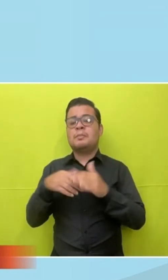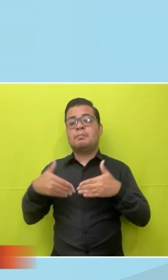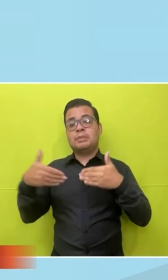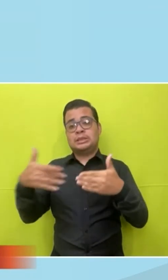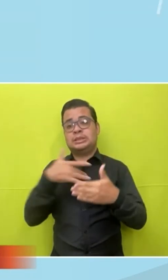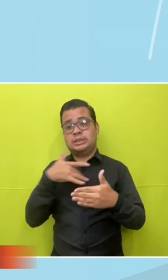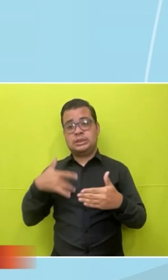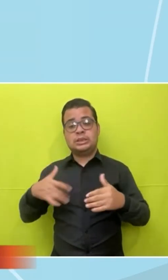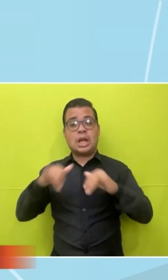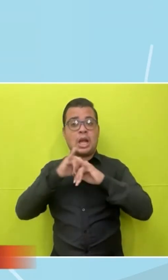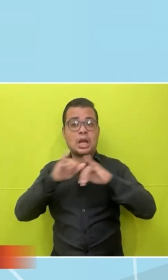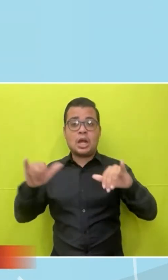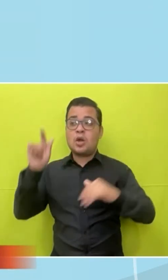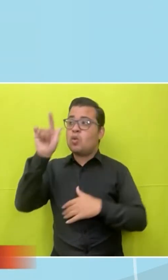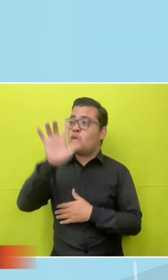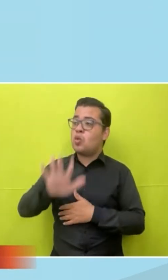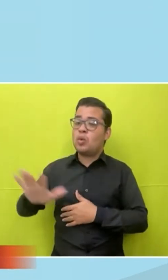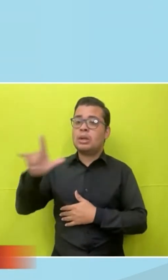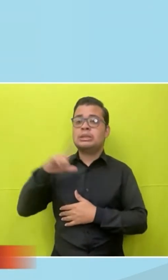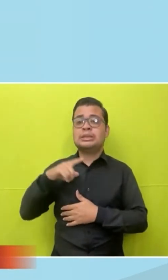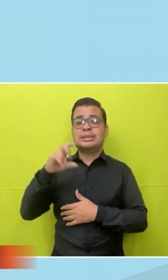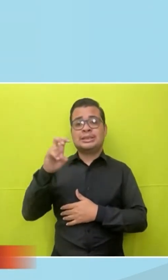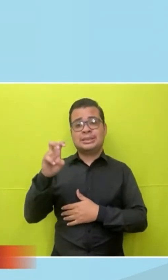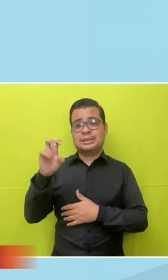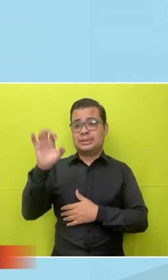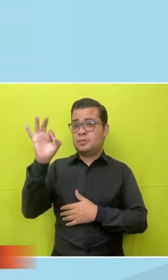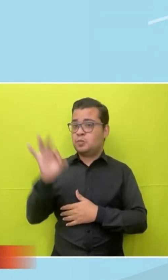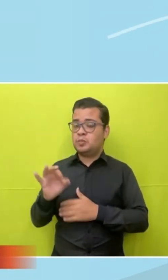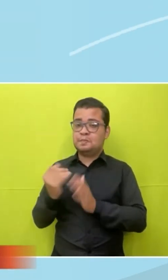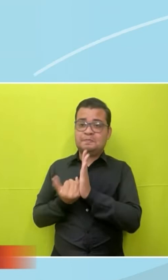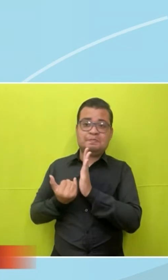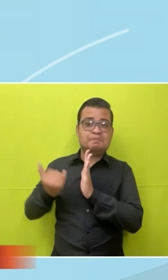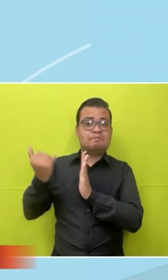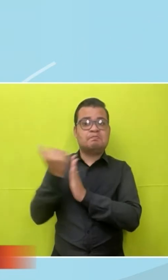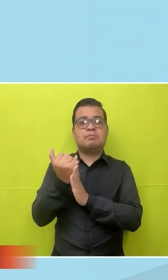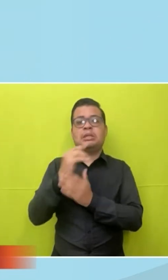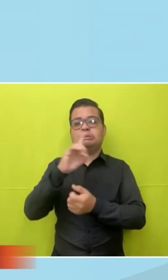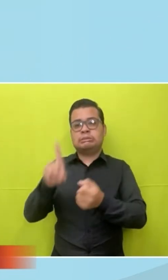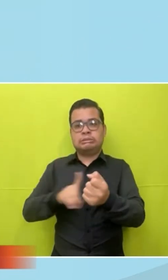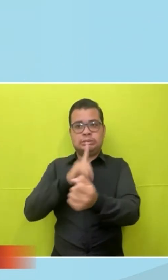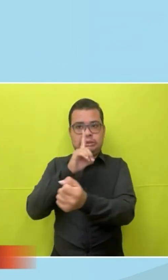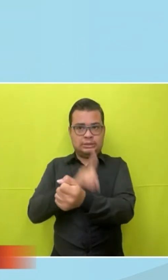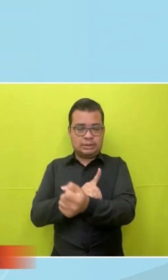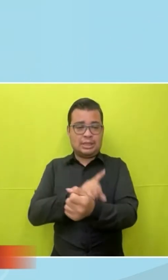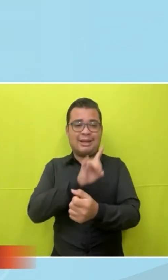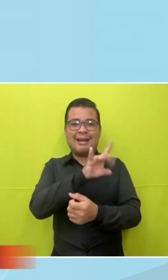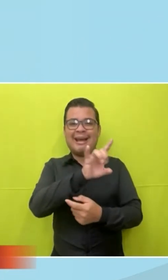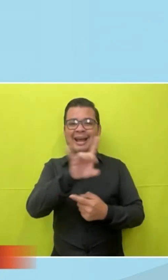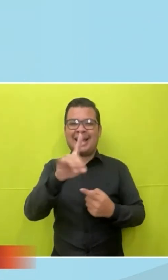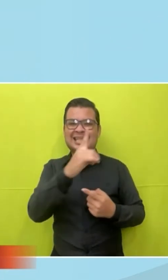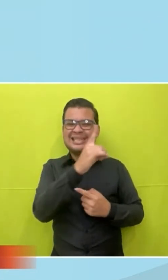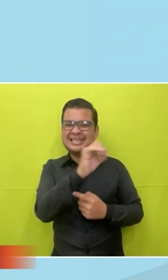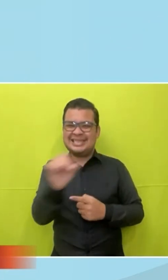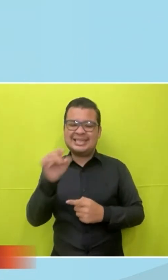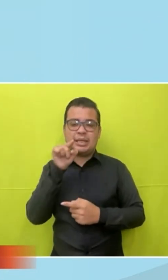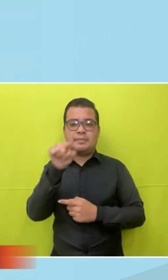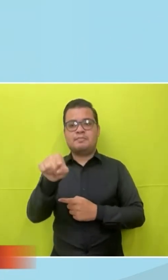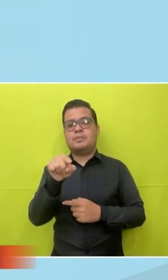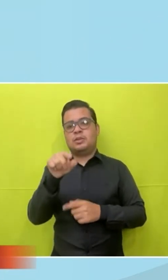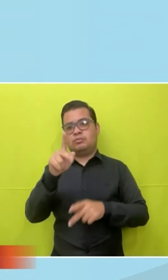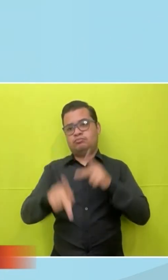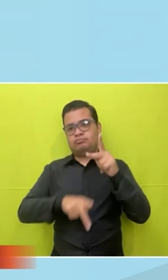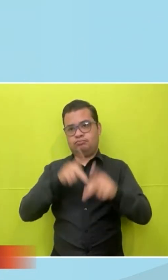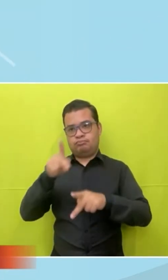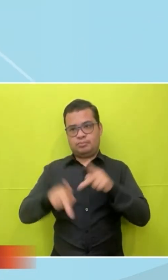tem cerca de 5 vezes mais casos de dengue por 100 mil habitantes do que a média nacional. Então,